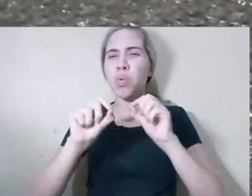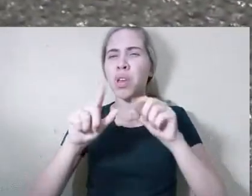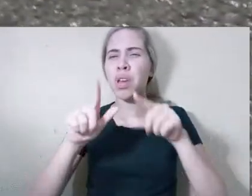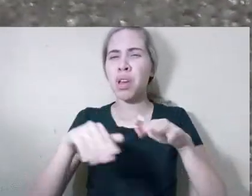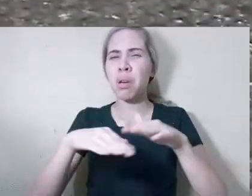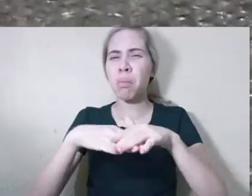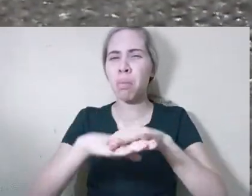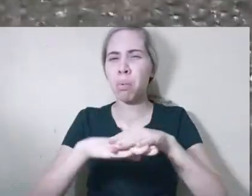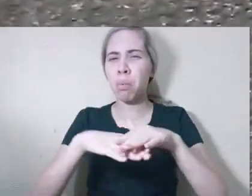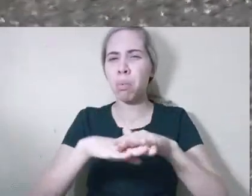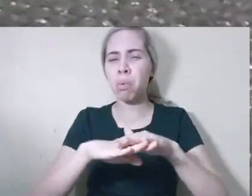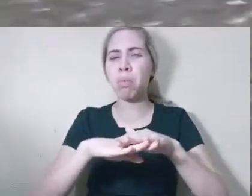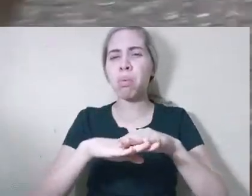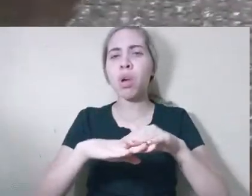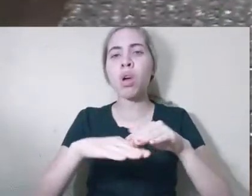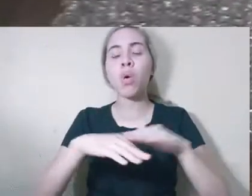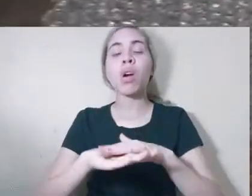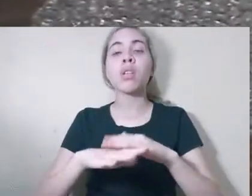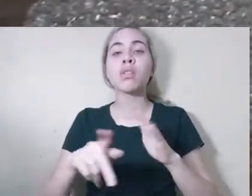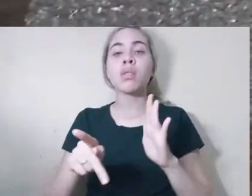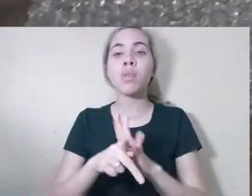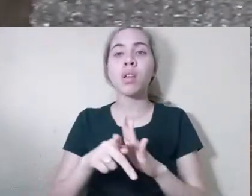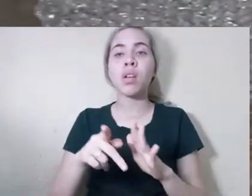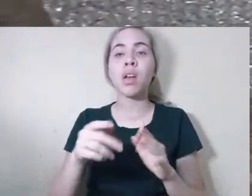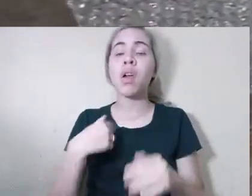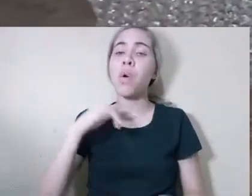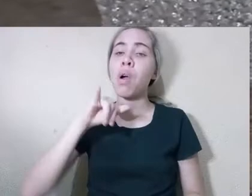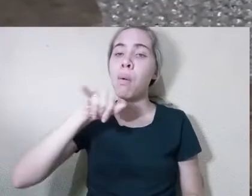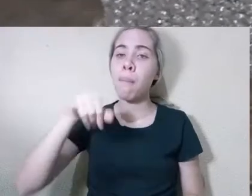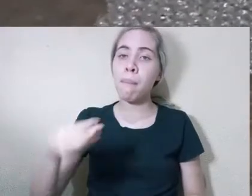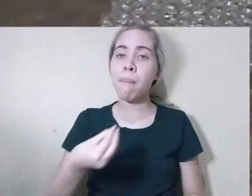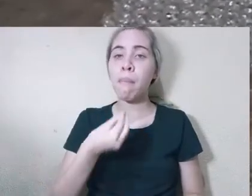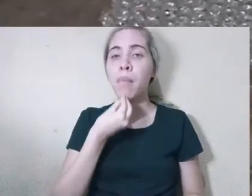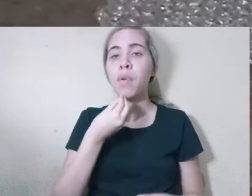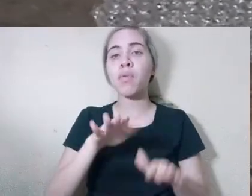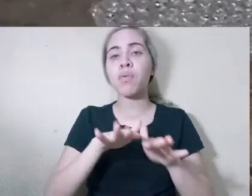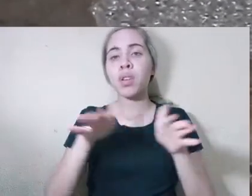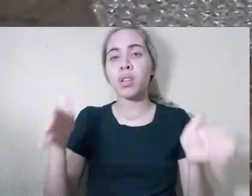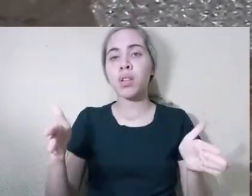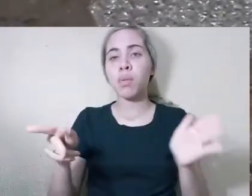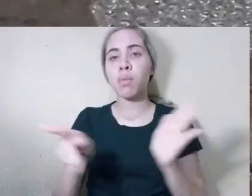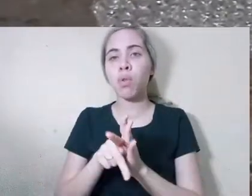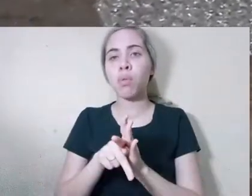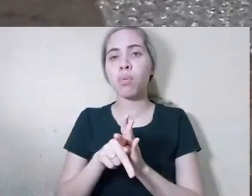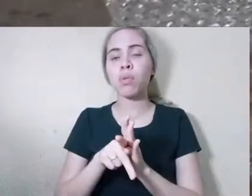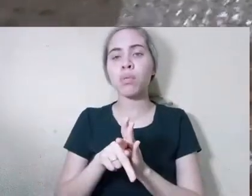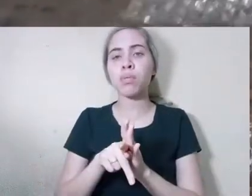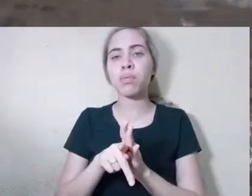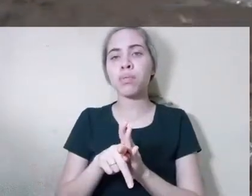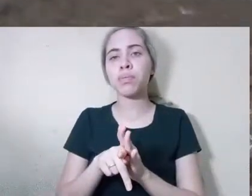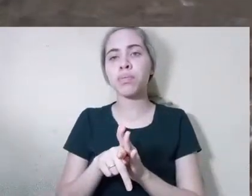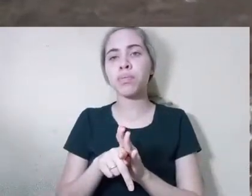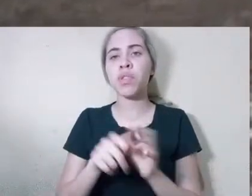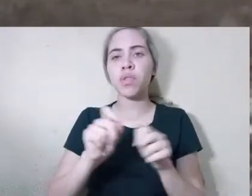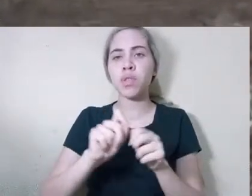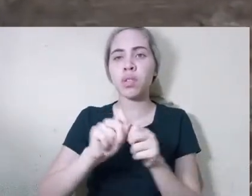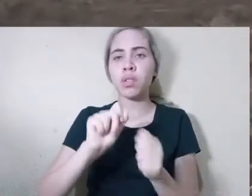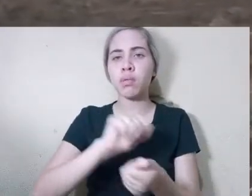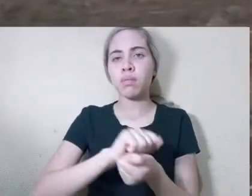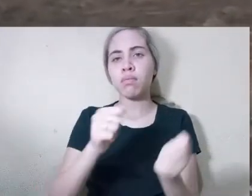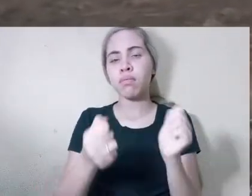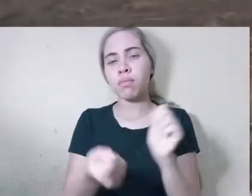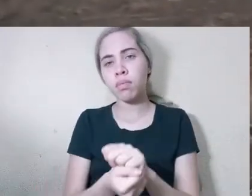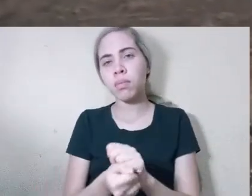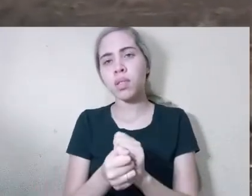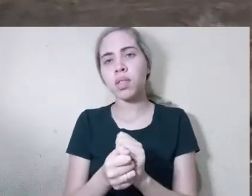fazer guarda? Pra fazer guarda, isso. Eu aproveitei a mesa de integrais, né, e fiz essa adaptação